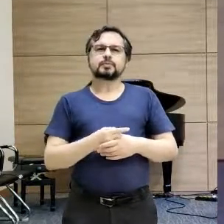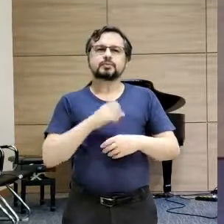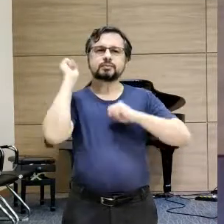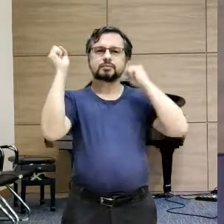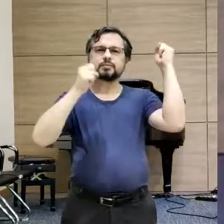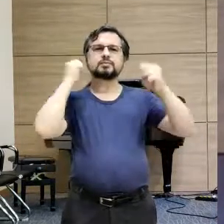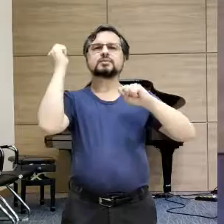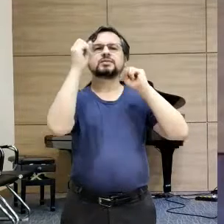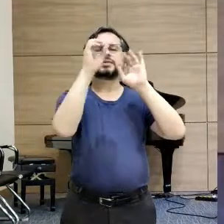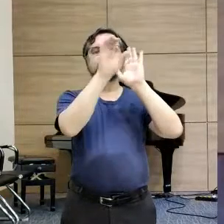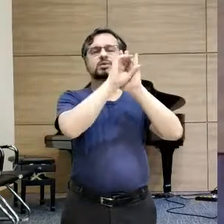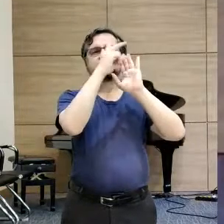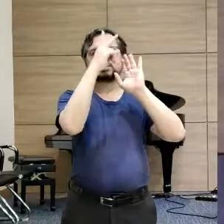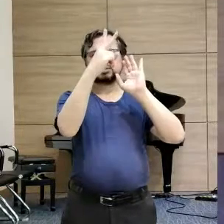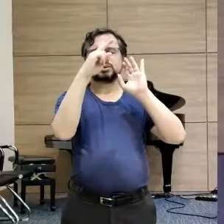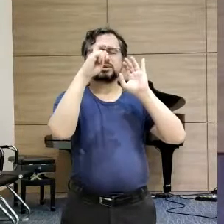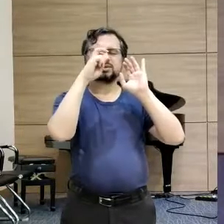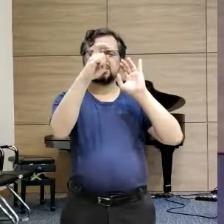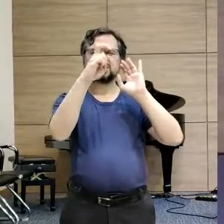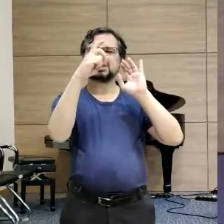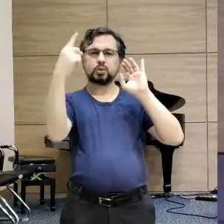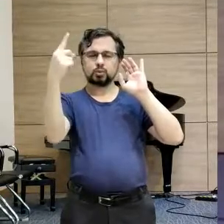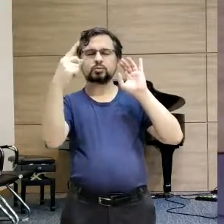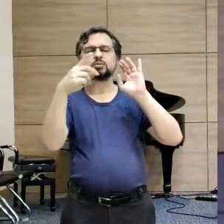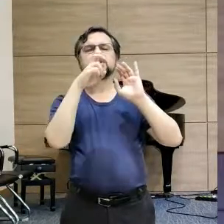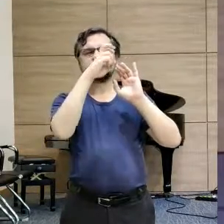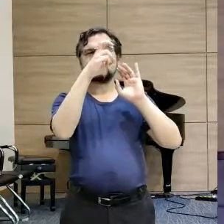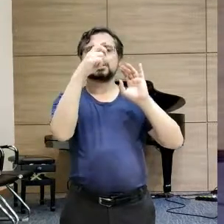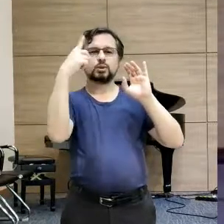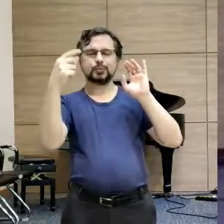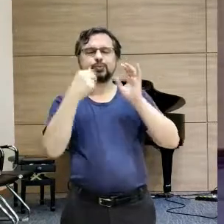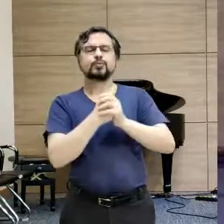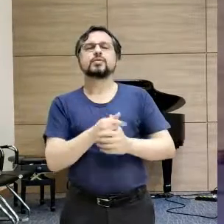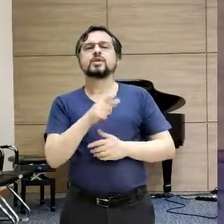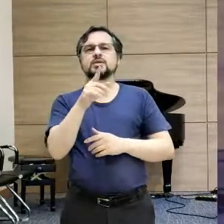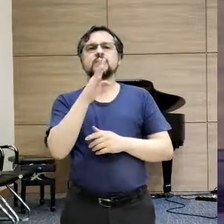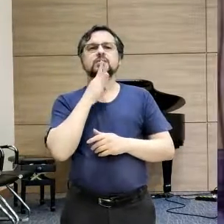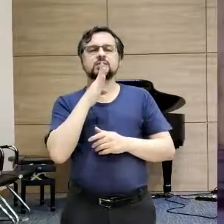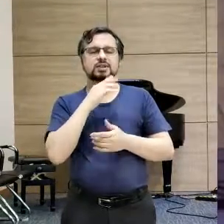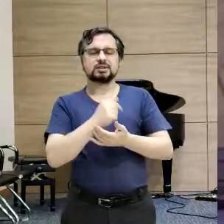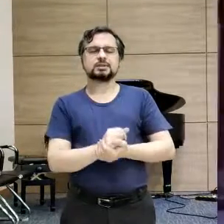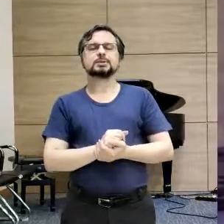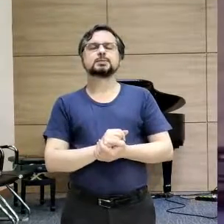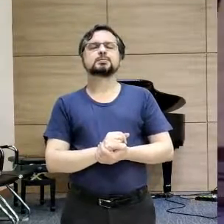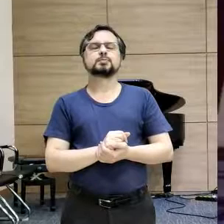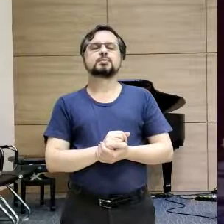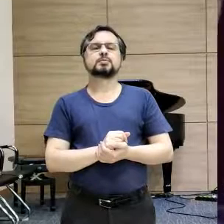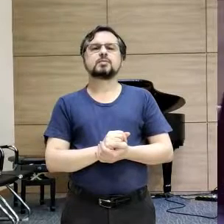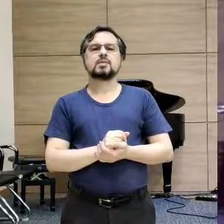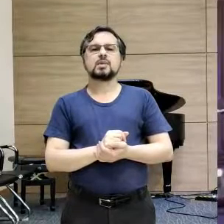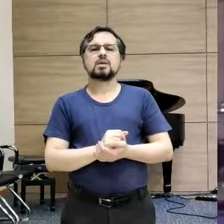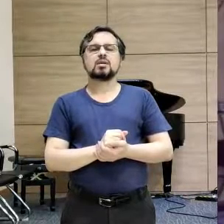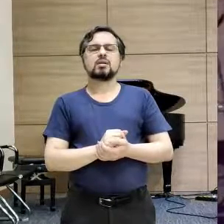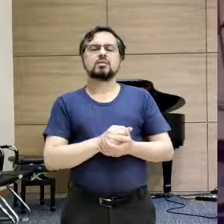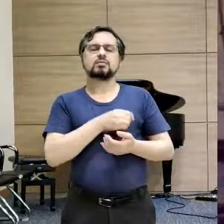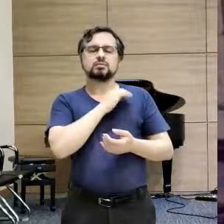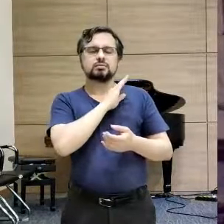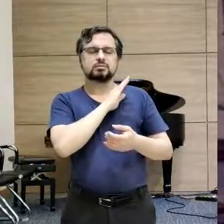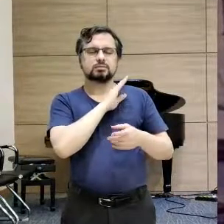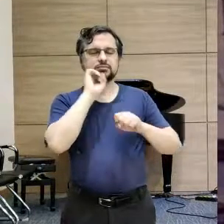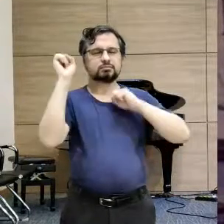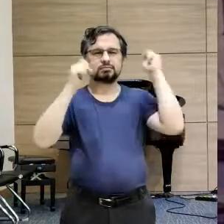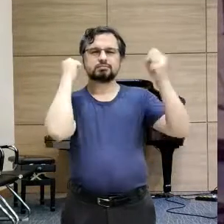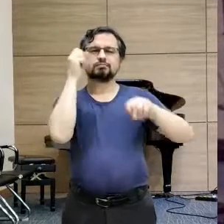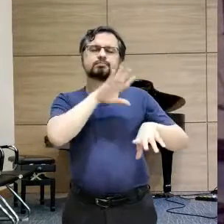nossa igreja, e você conhece esse salmo. É um salmo de abertura de coração, de